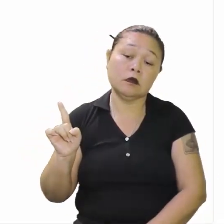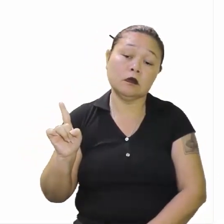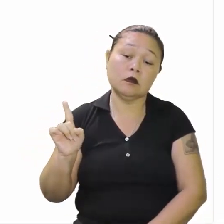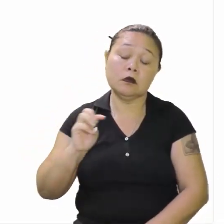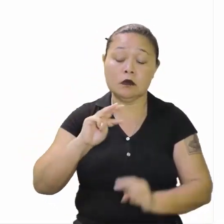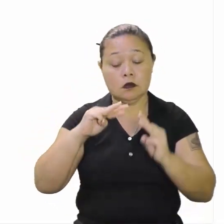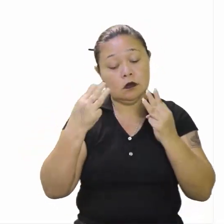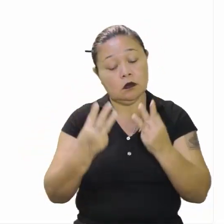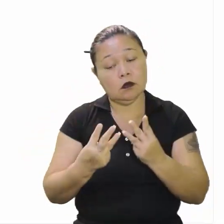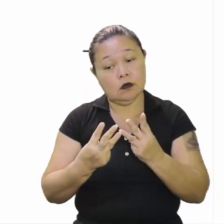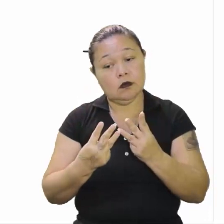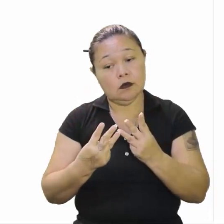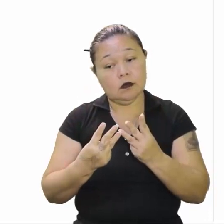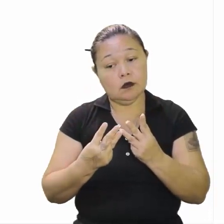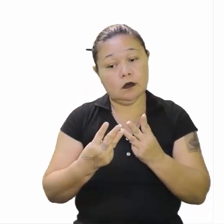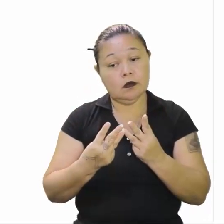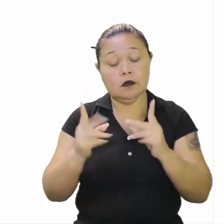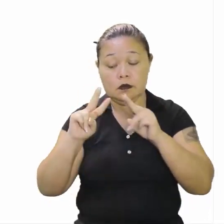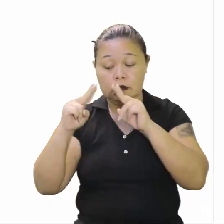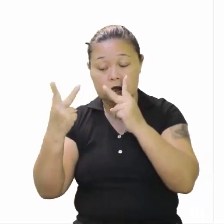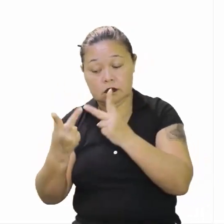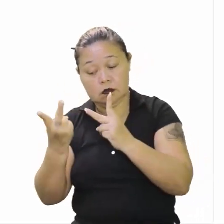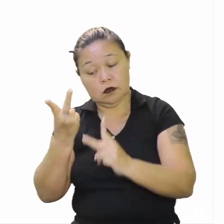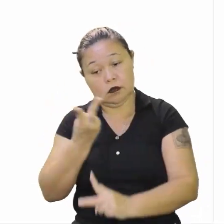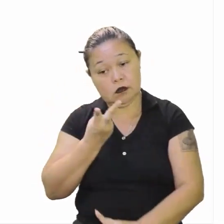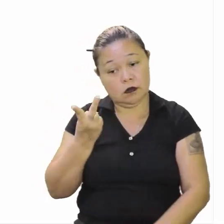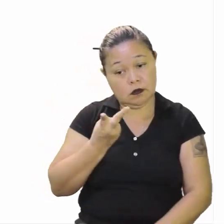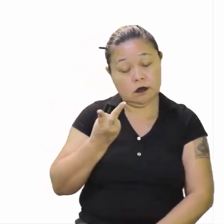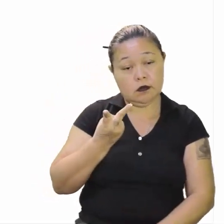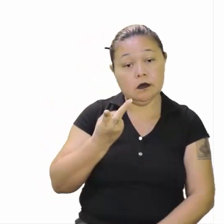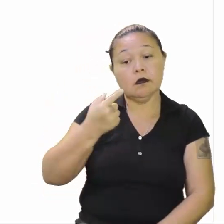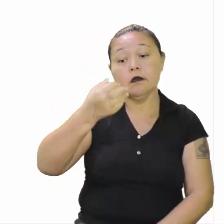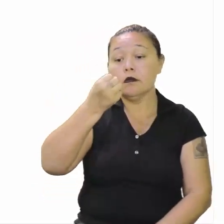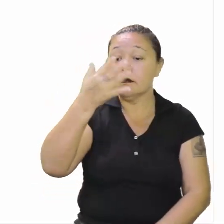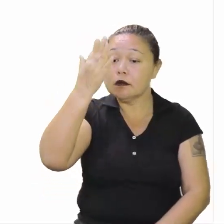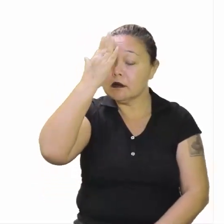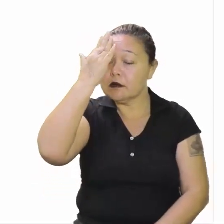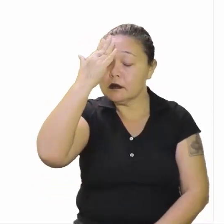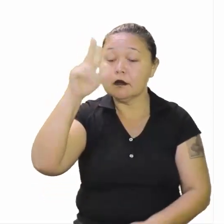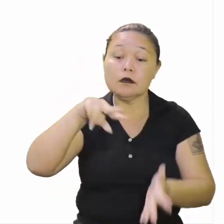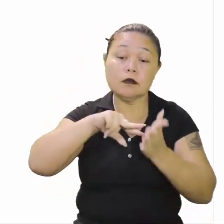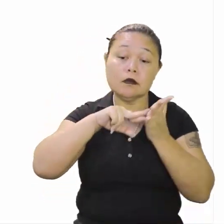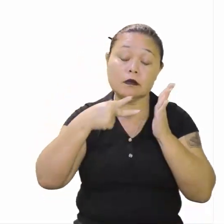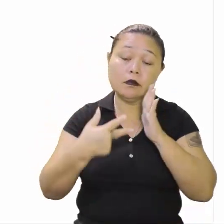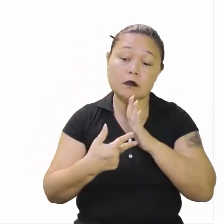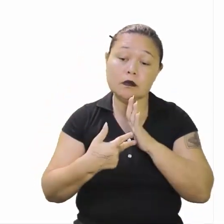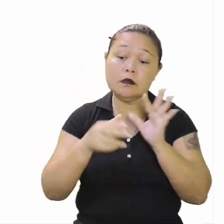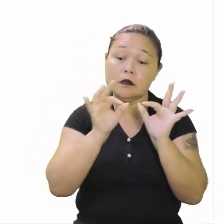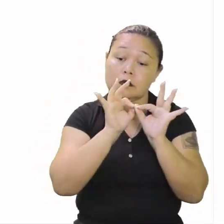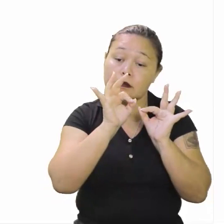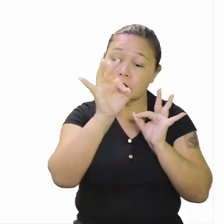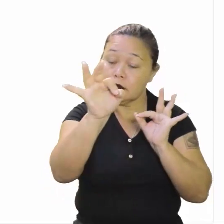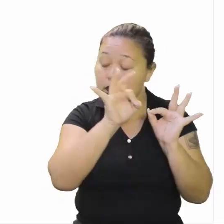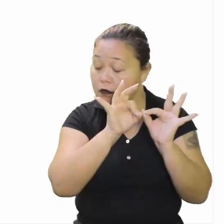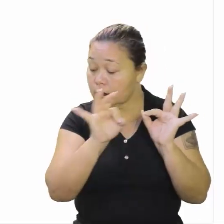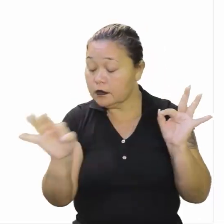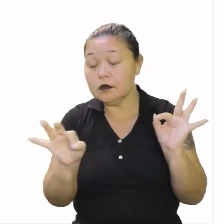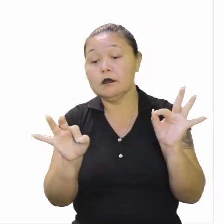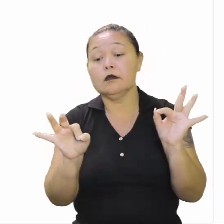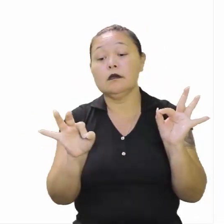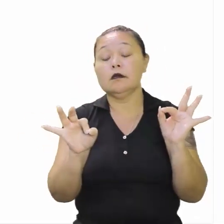massa e volume. É bom você saber o que significa comprimento, né?